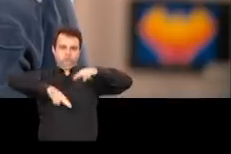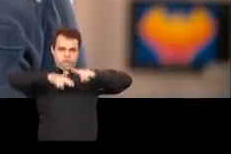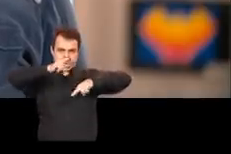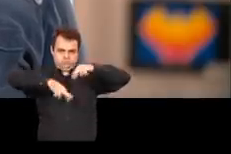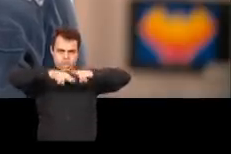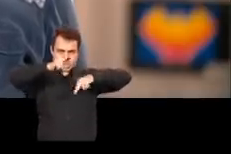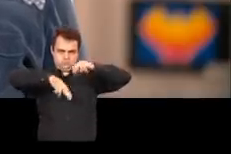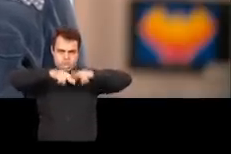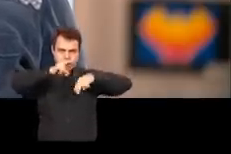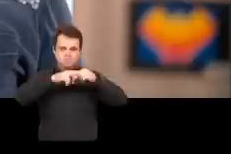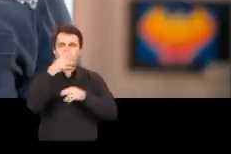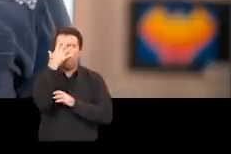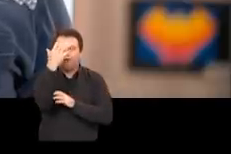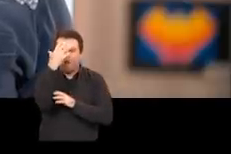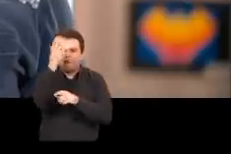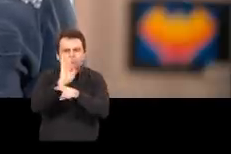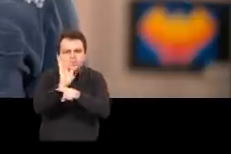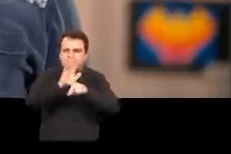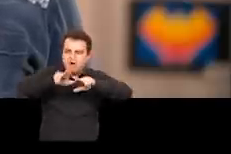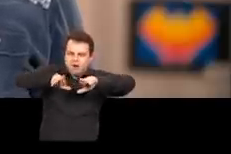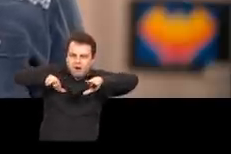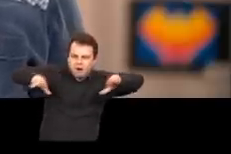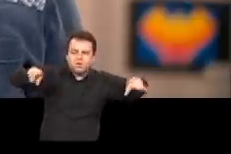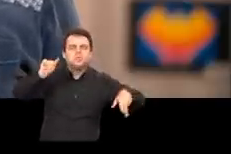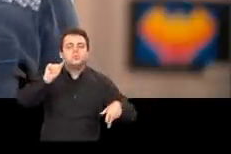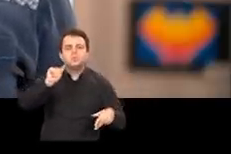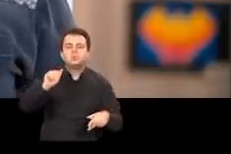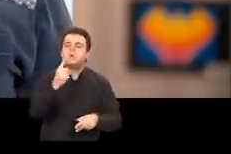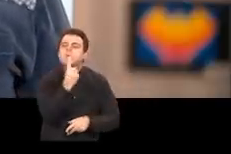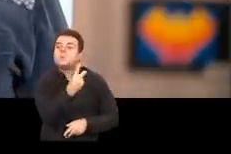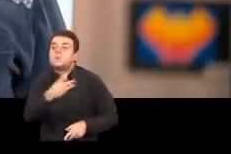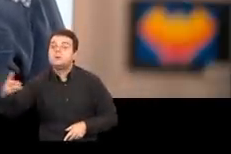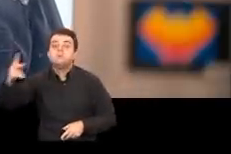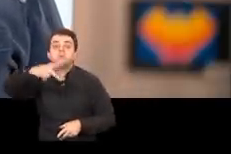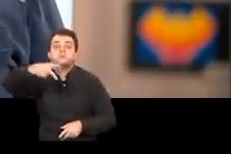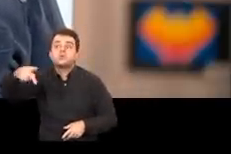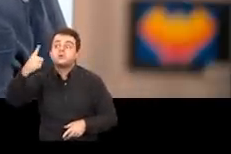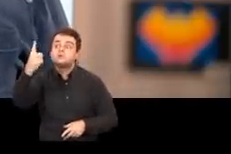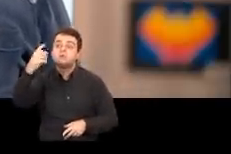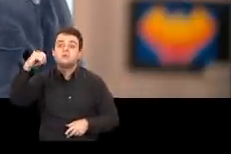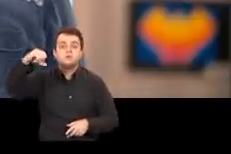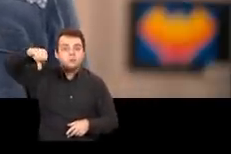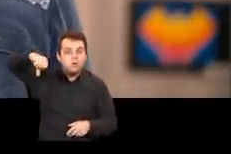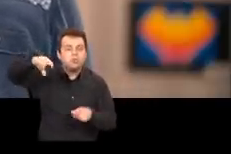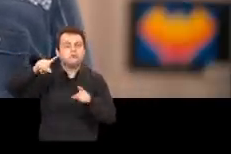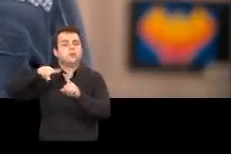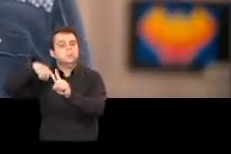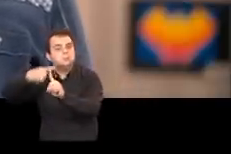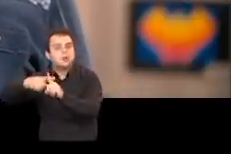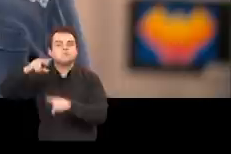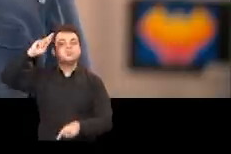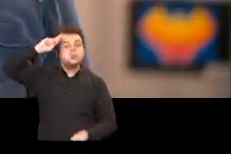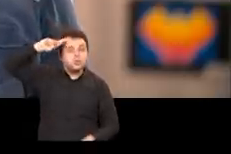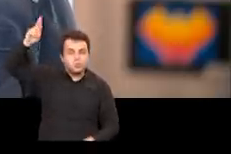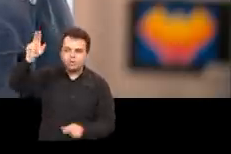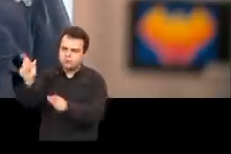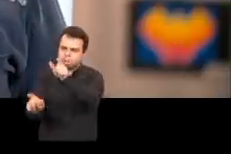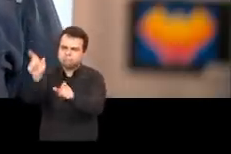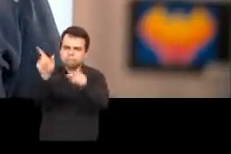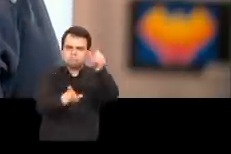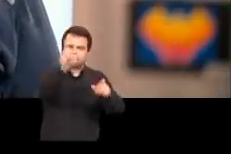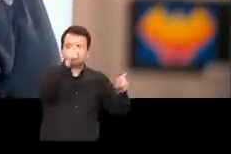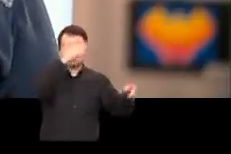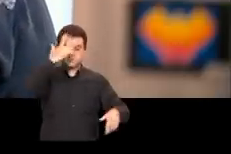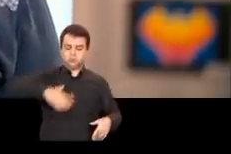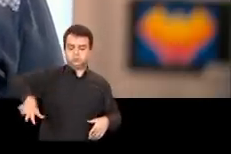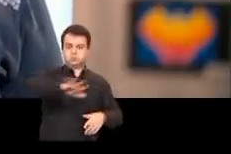E estas gravações, elas contaram com 109 professores e gestores e os demais componentes da nossa